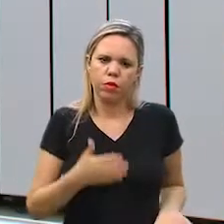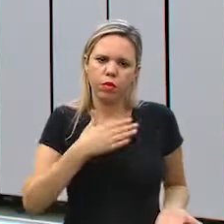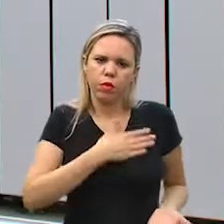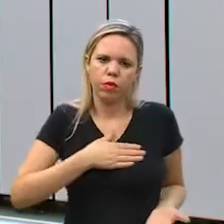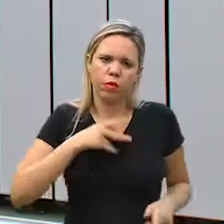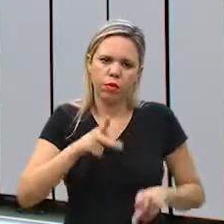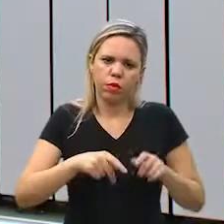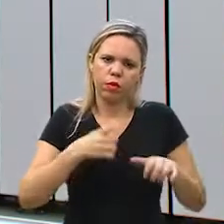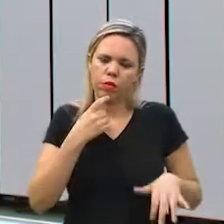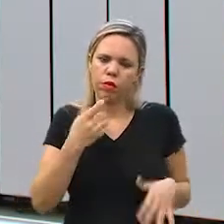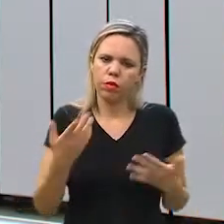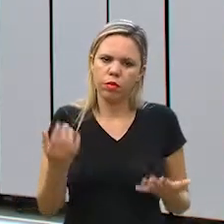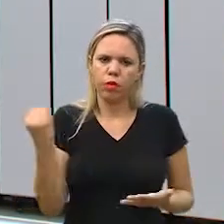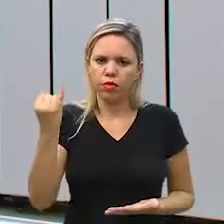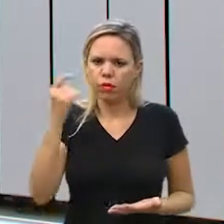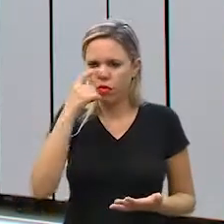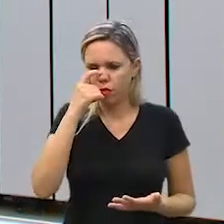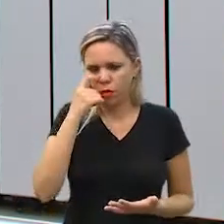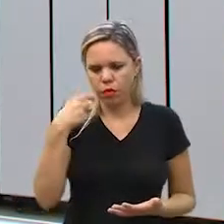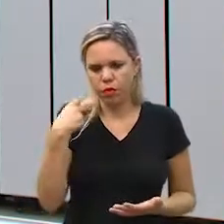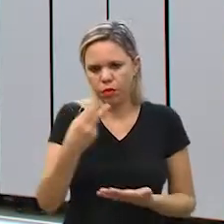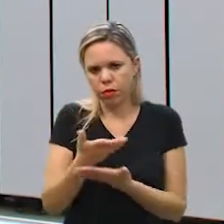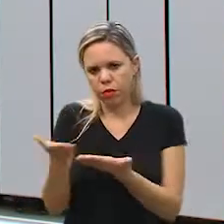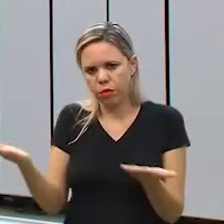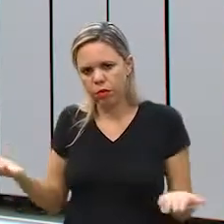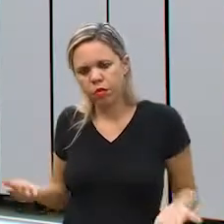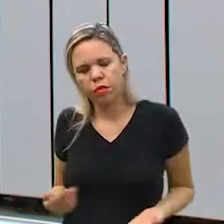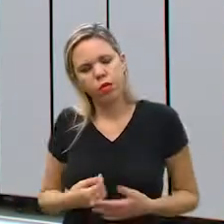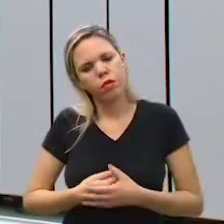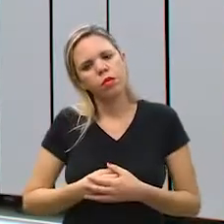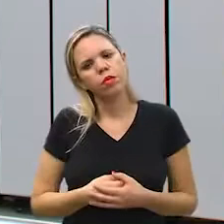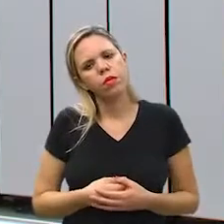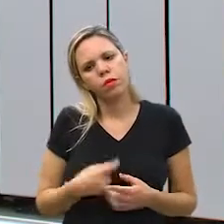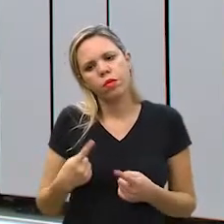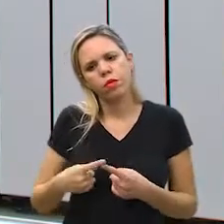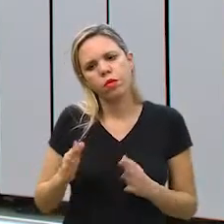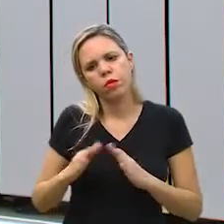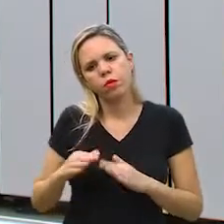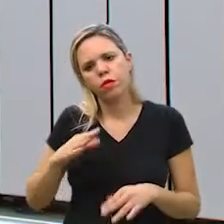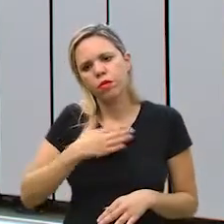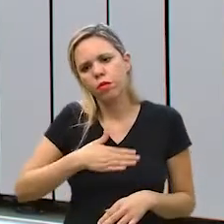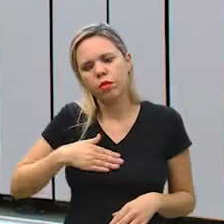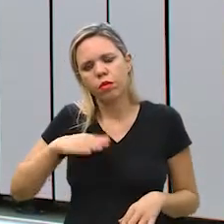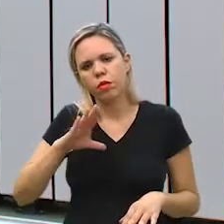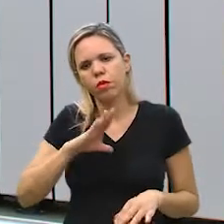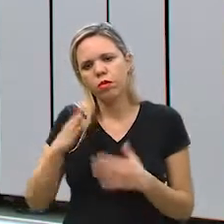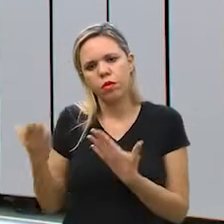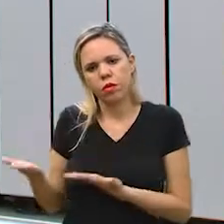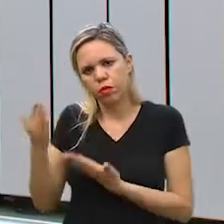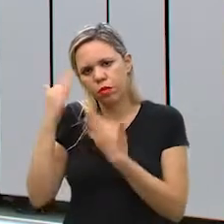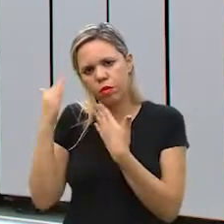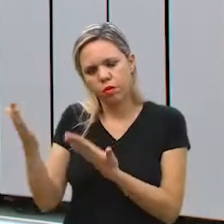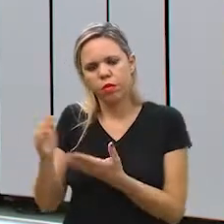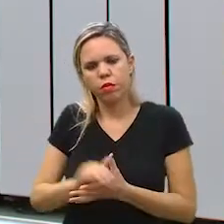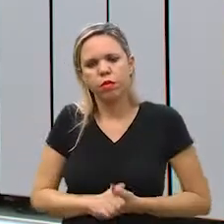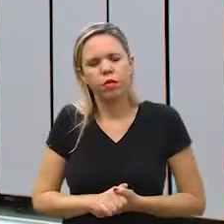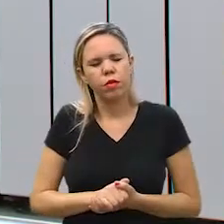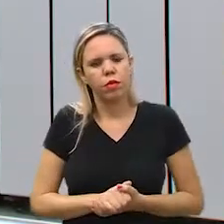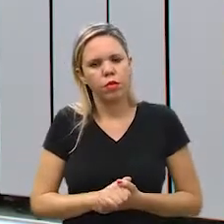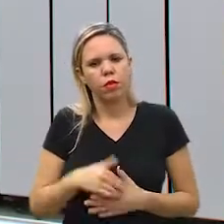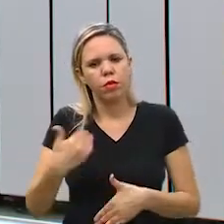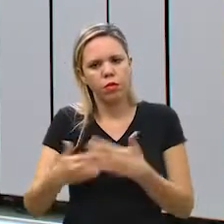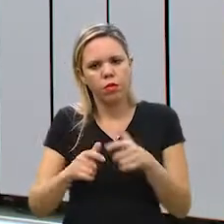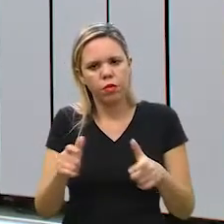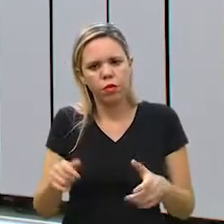povo de Campinas. E é isso que é importante, nossos vereadores, né? Estão aqui porque amam a nossa cidade, Então, muito obrigado e cada